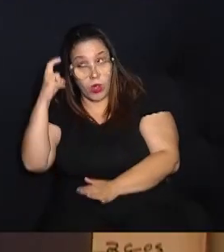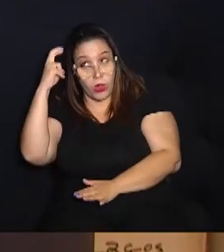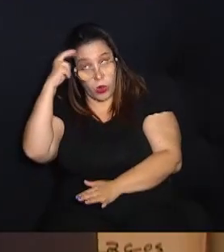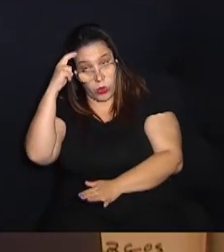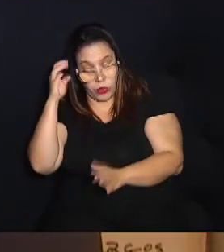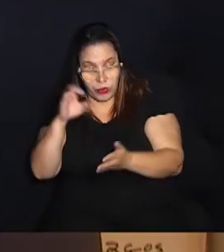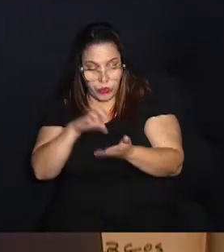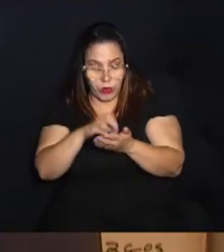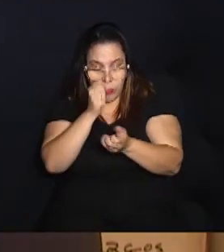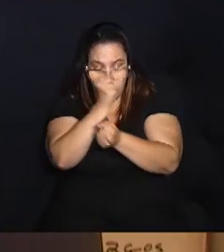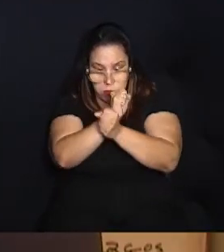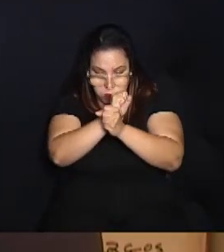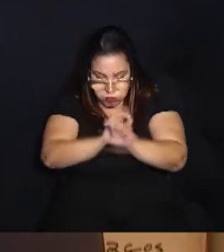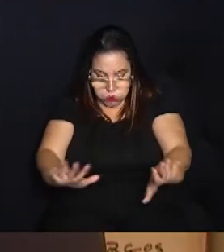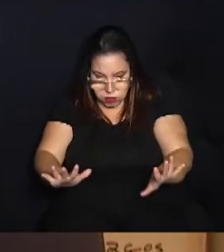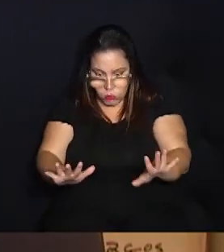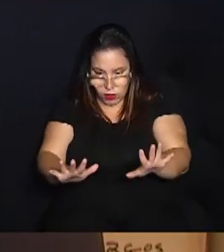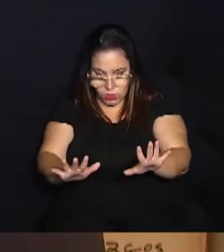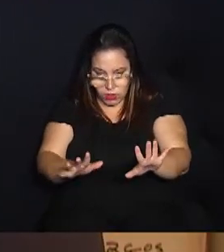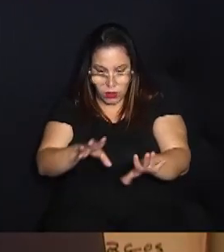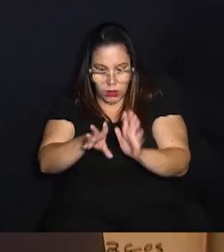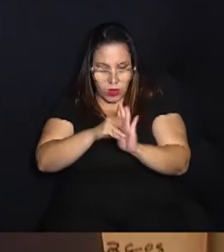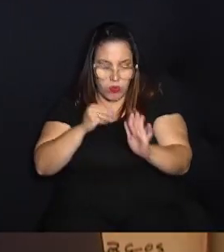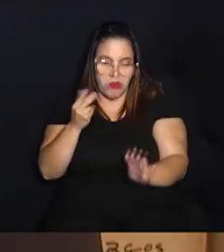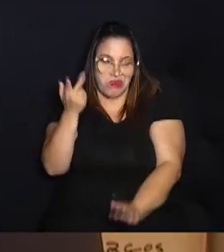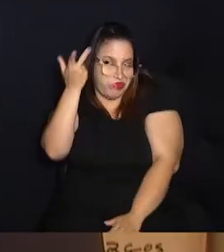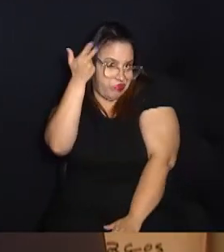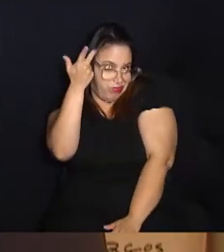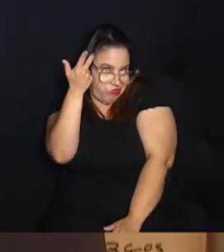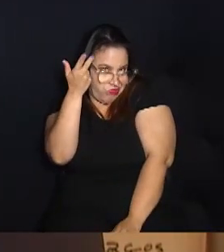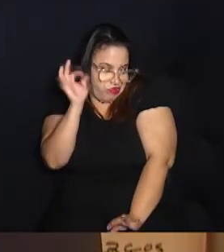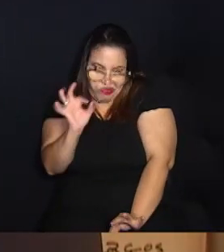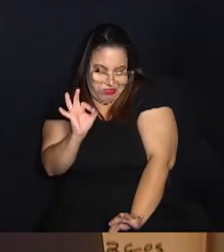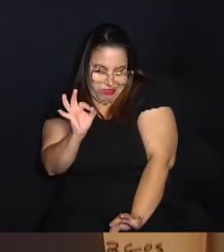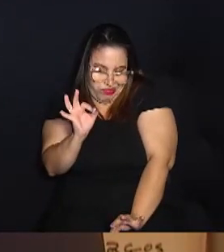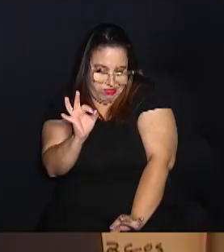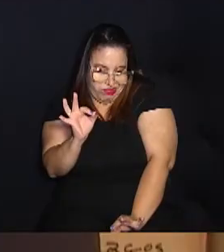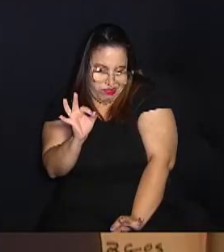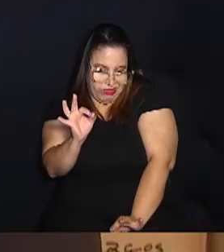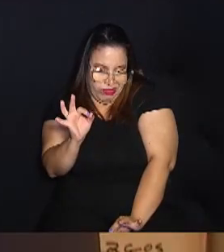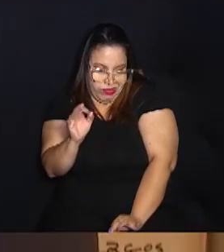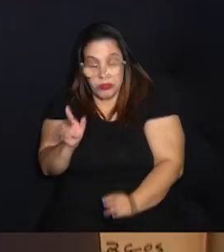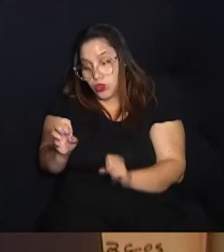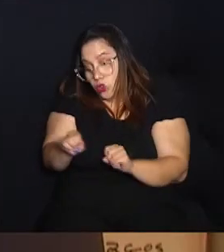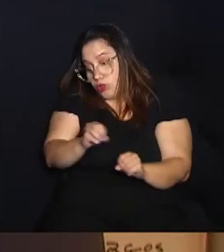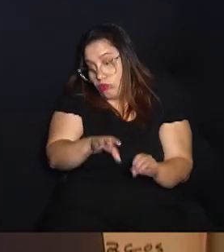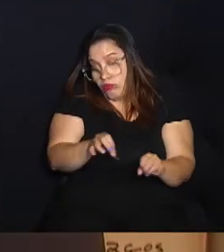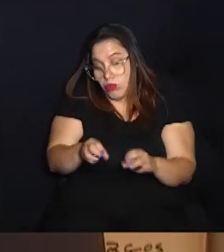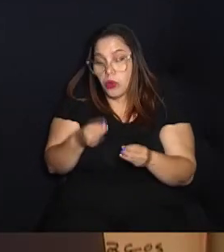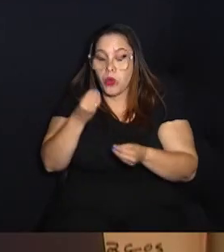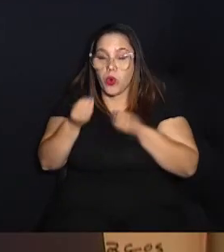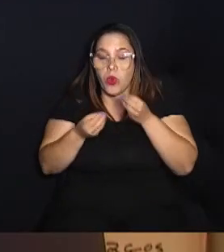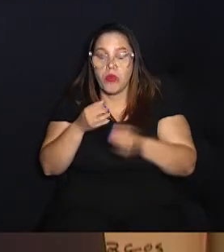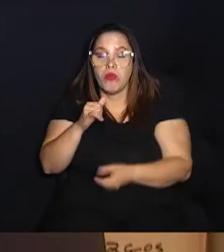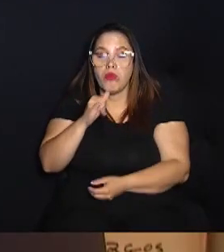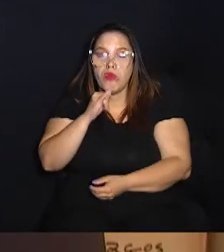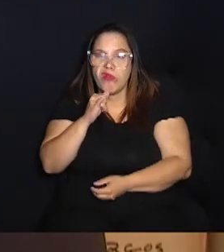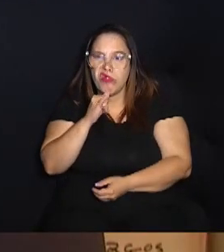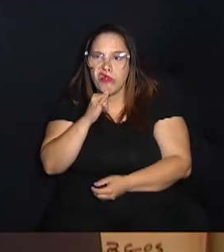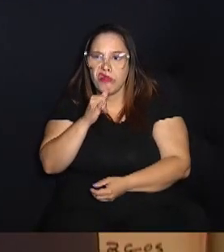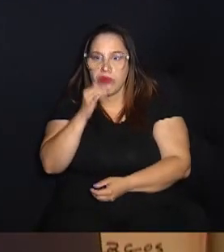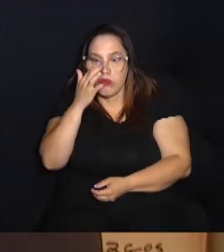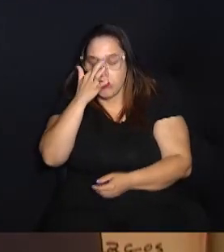ela rompe com um modelo tradicional e ortodoxo de educação, como, por exemplo,